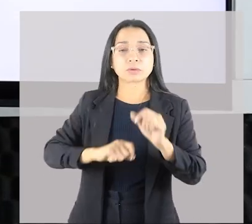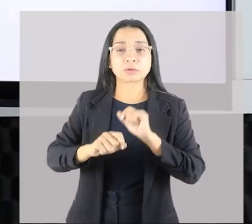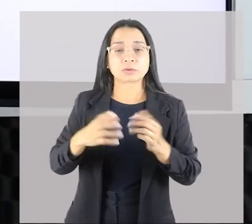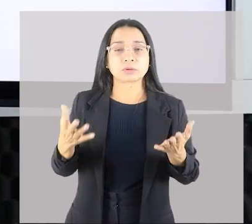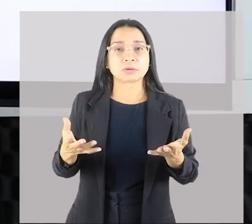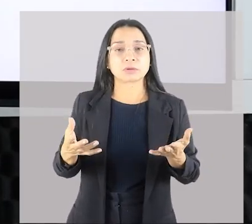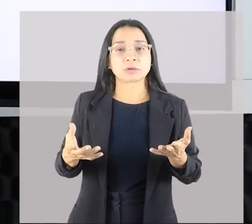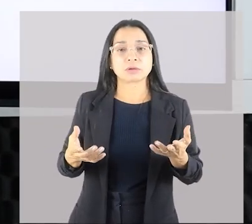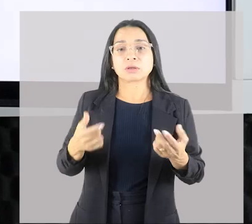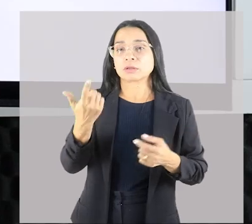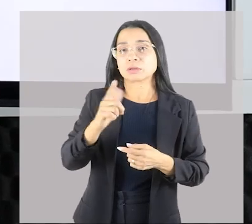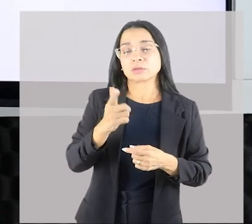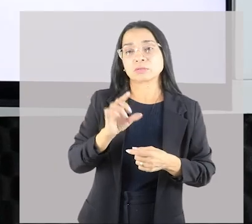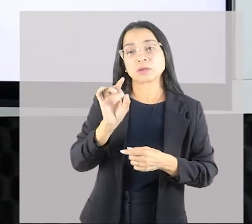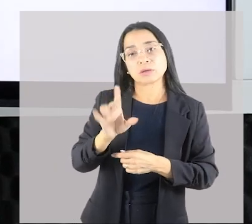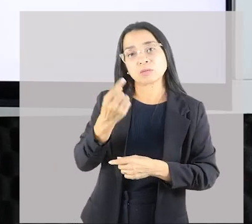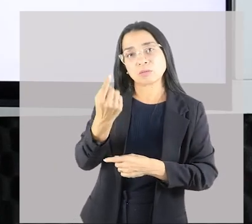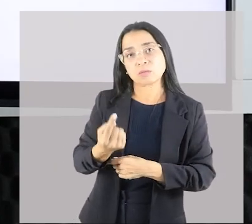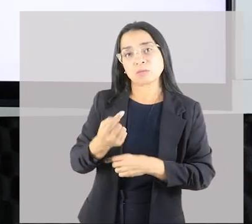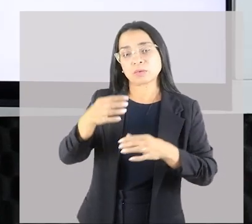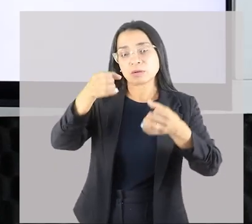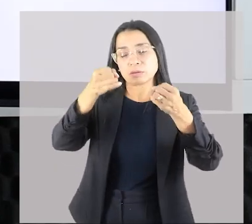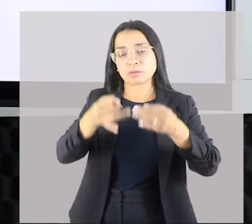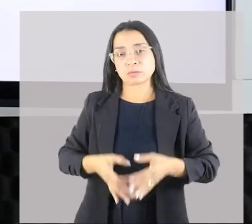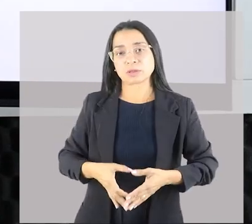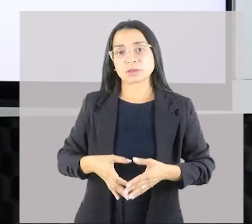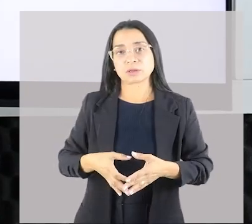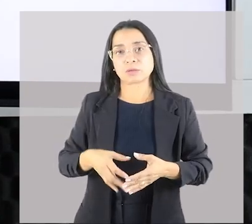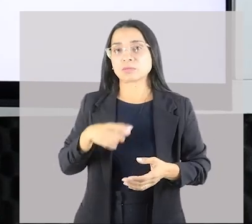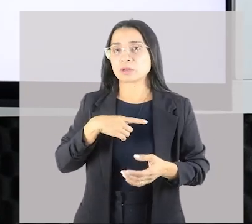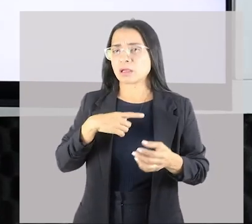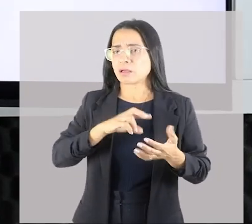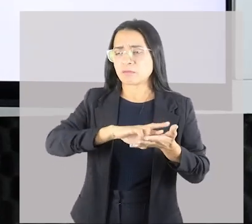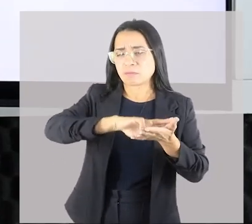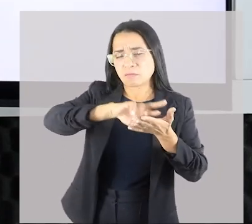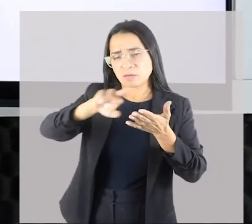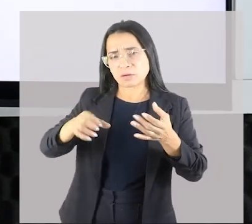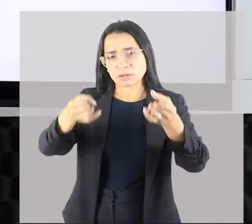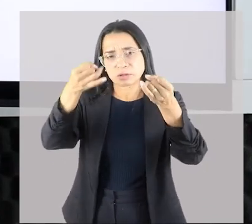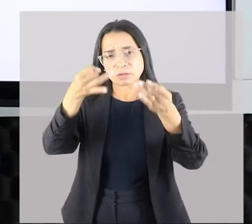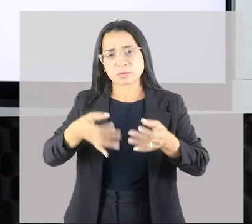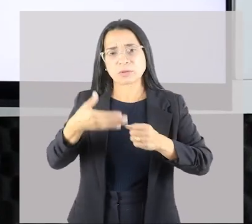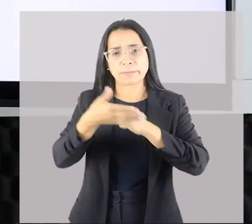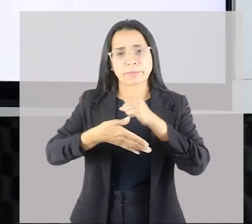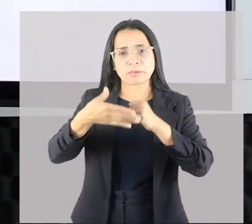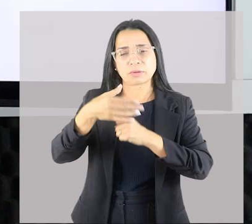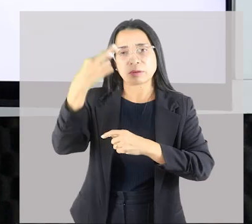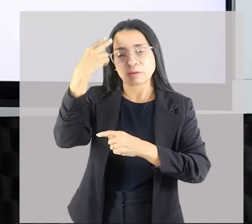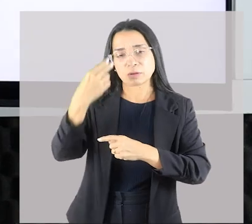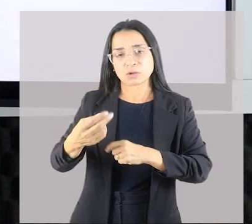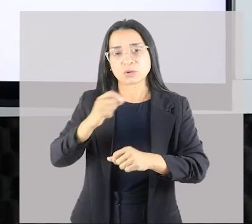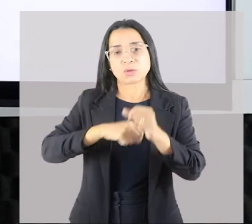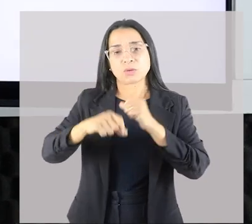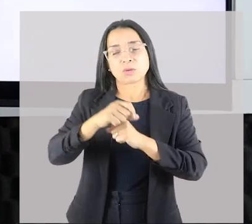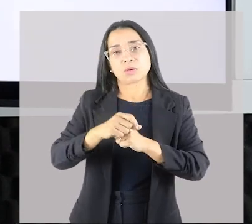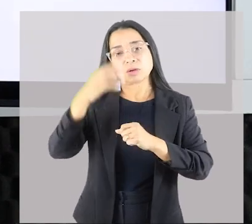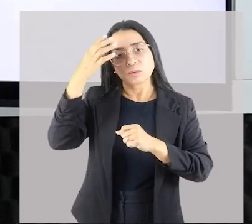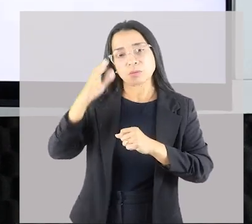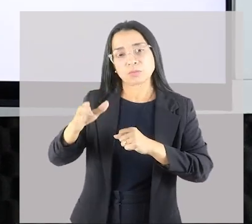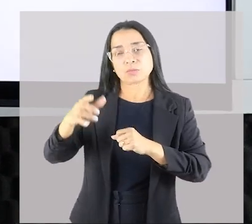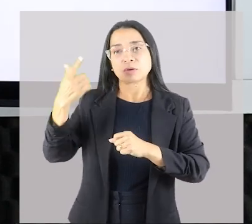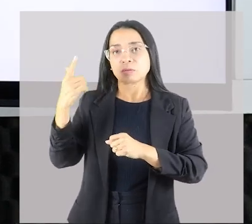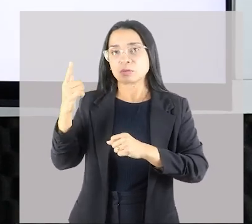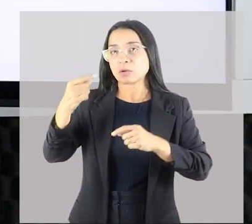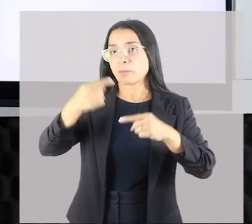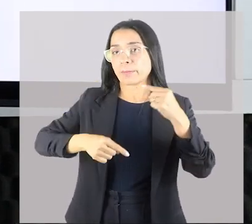Rússia e Ucrânia ele não tem apenas uma única justificativa, ele tem justificativas. Ele tem base histórica, ele tem base cultural e